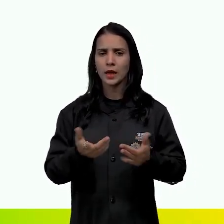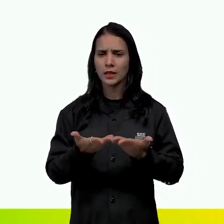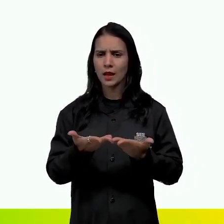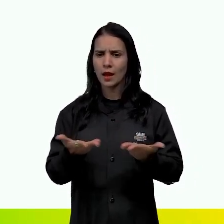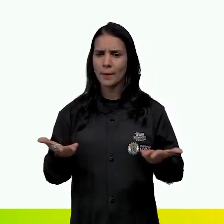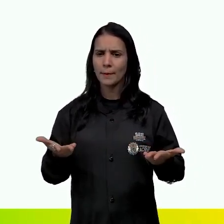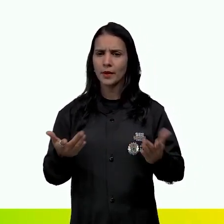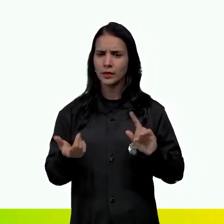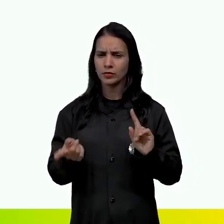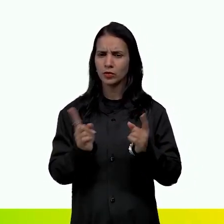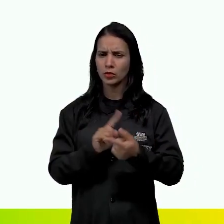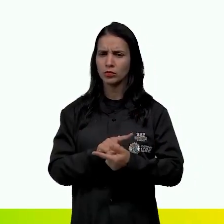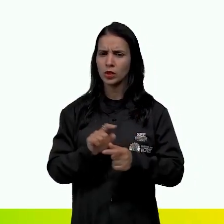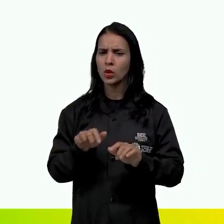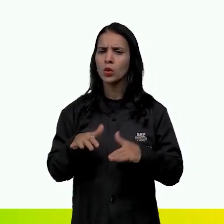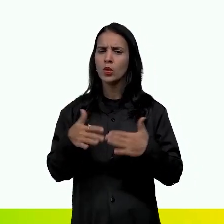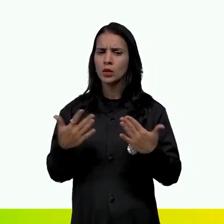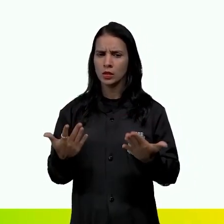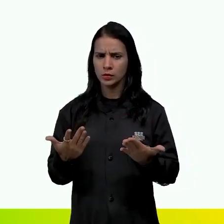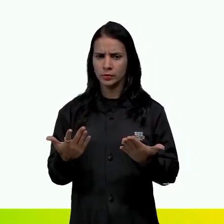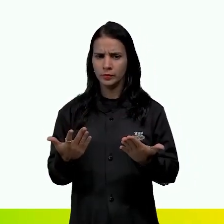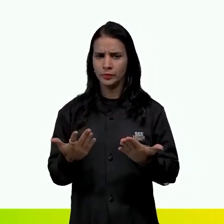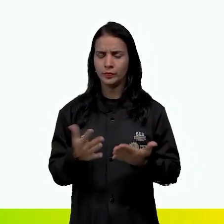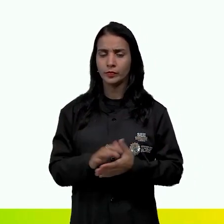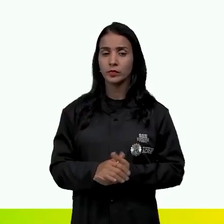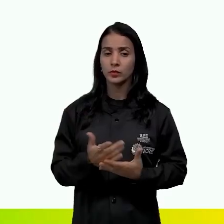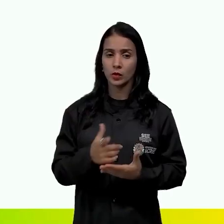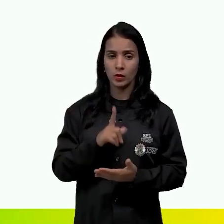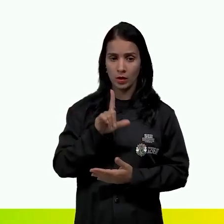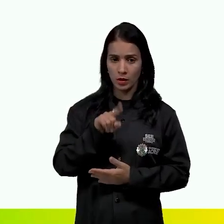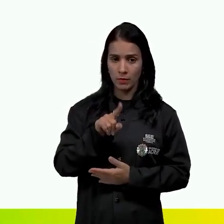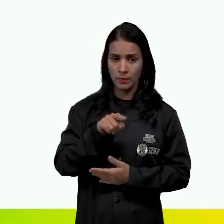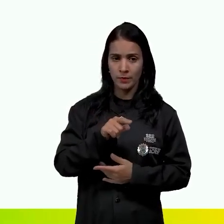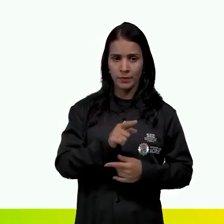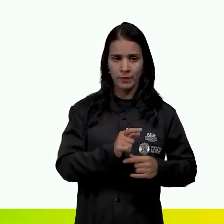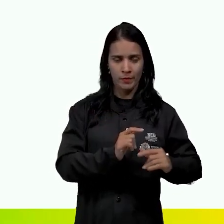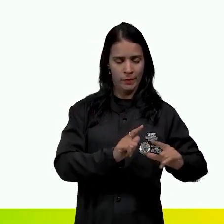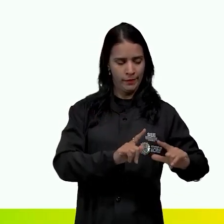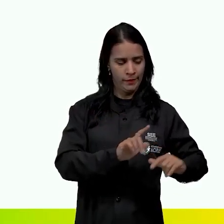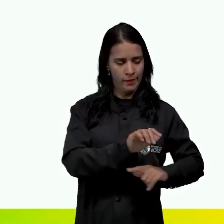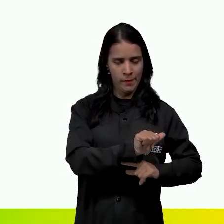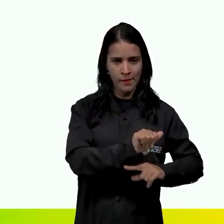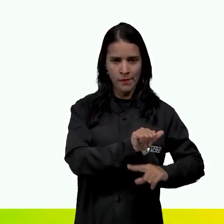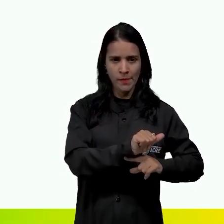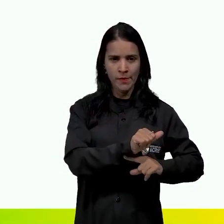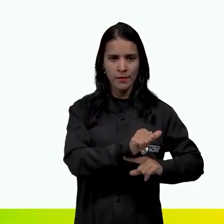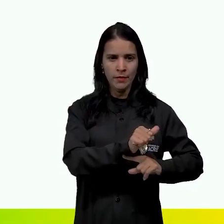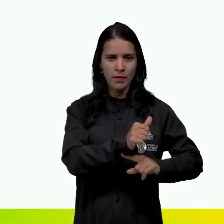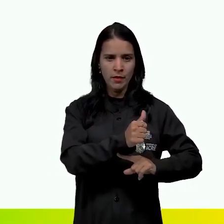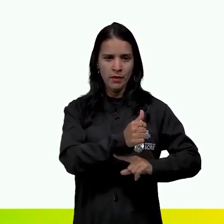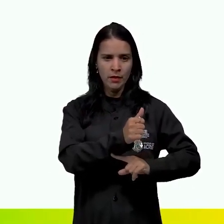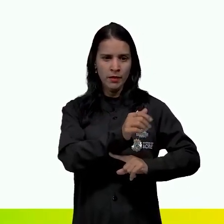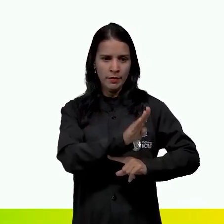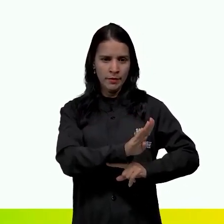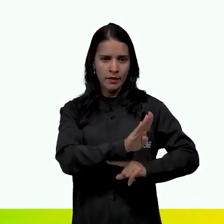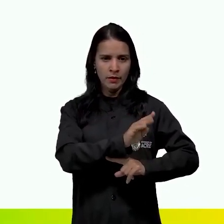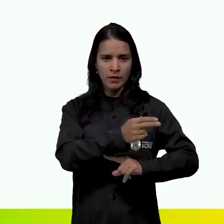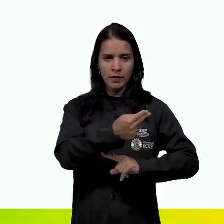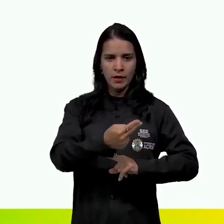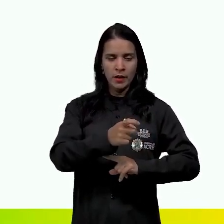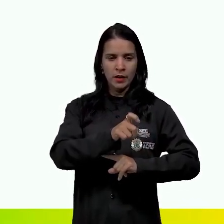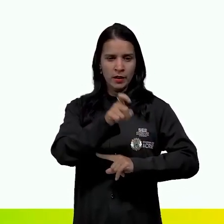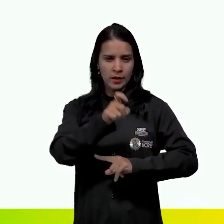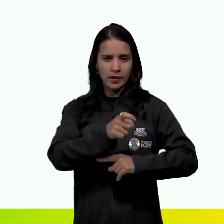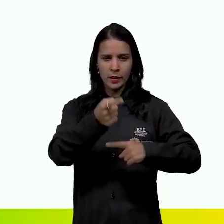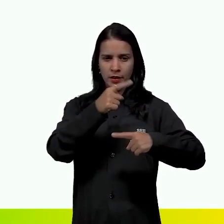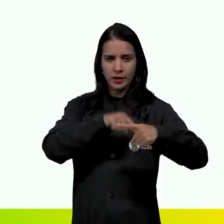aqui, a área da base, L ao quadrado. Quando eu levar isso aqui ao quadrado, x sobre